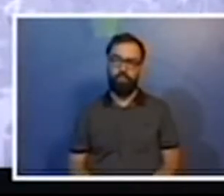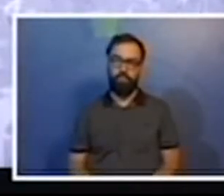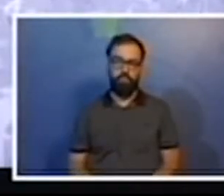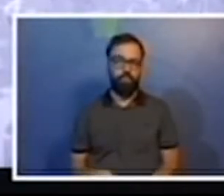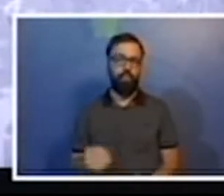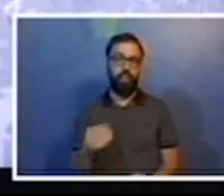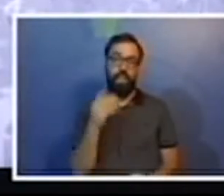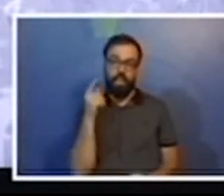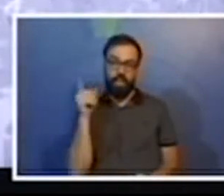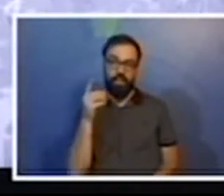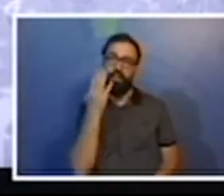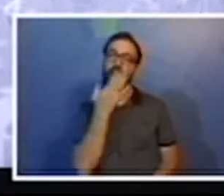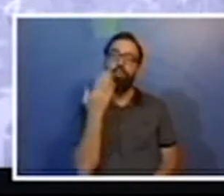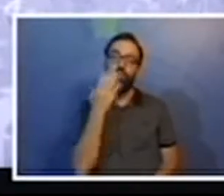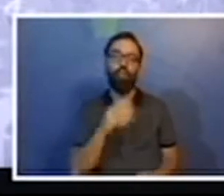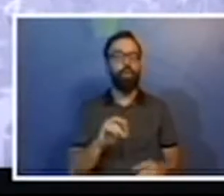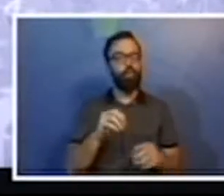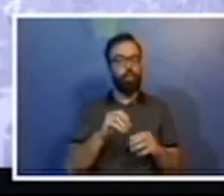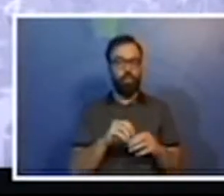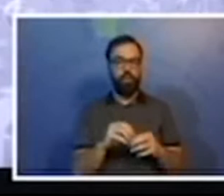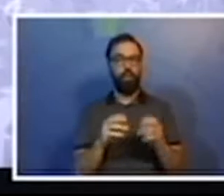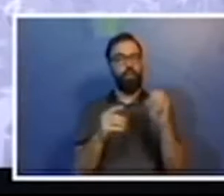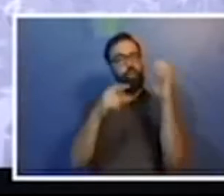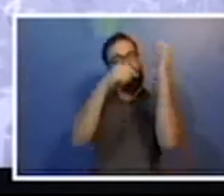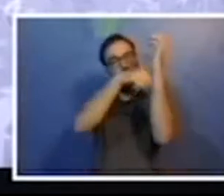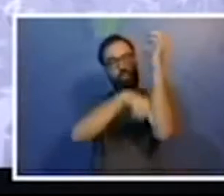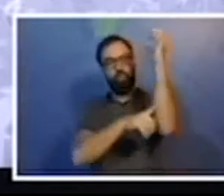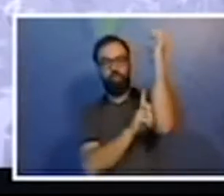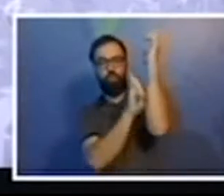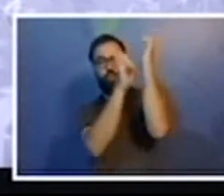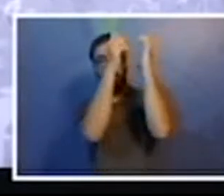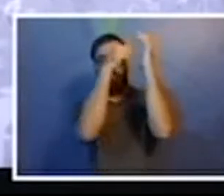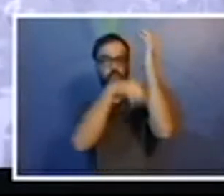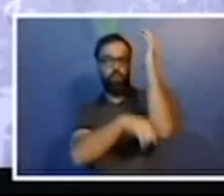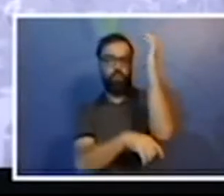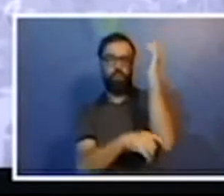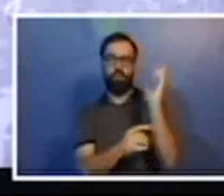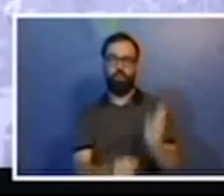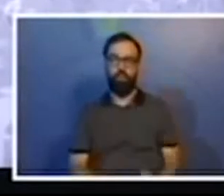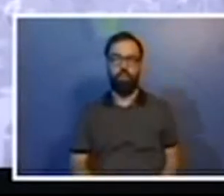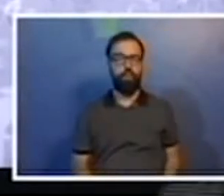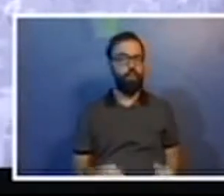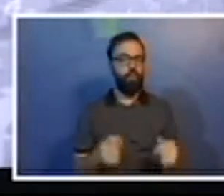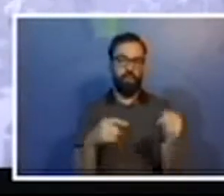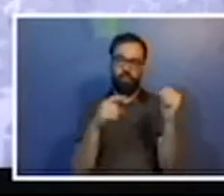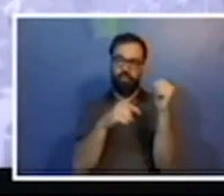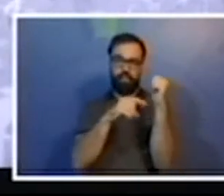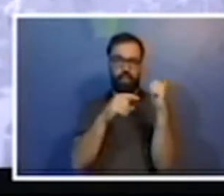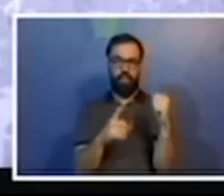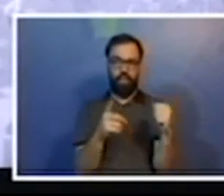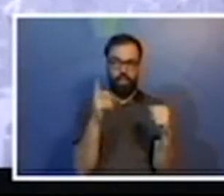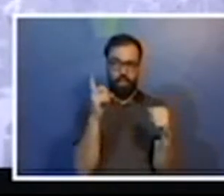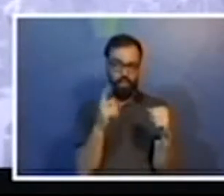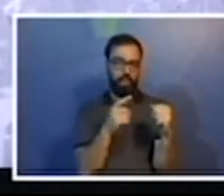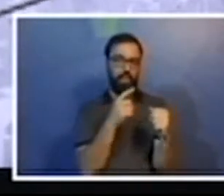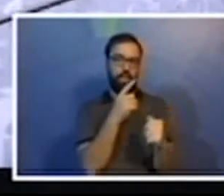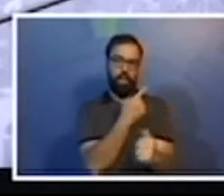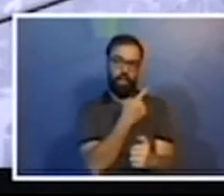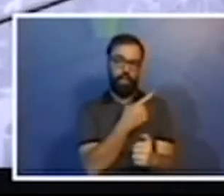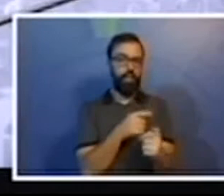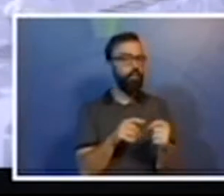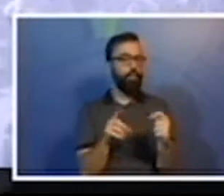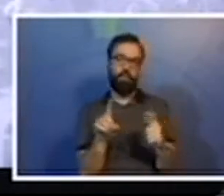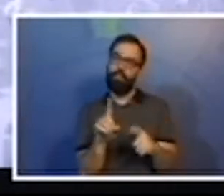e esse açúcar a tribo ido para planta por outros vasos Condutores não teve esses vasos não tem essas